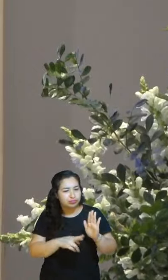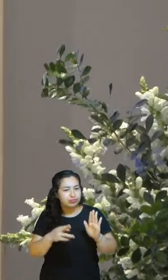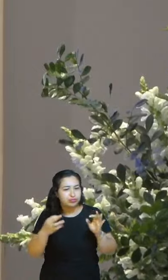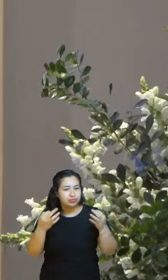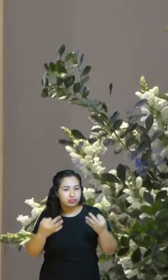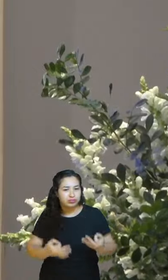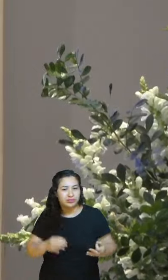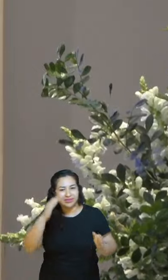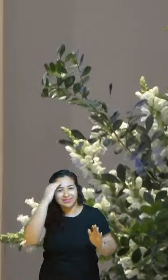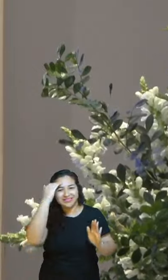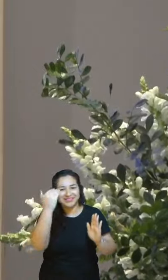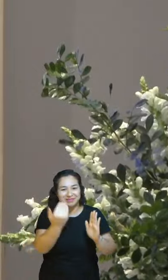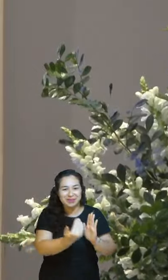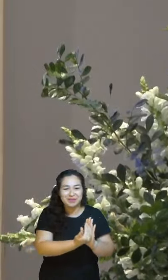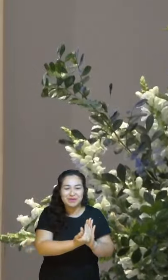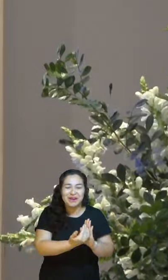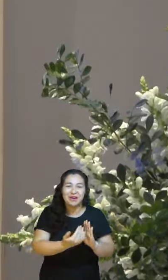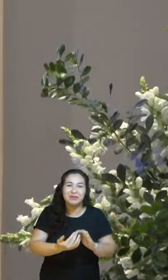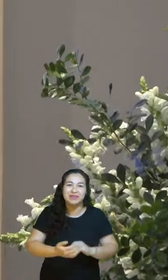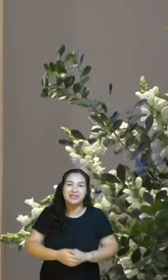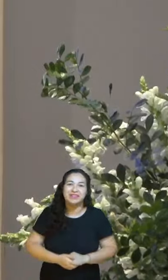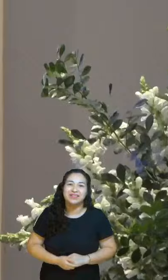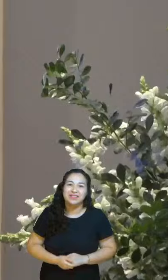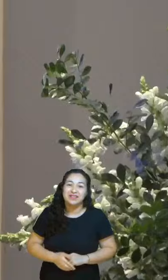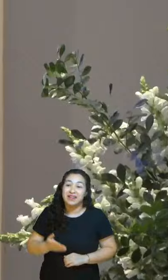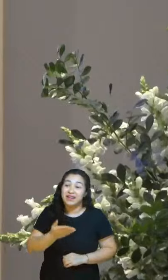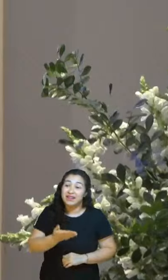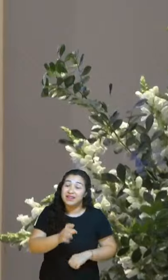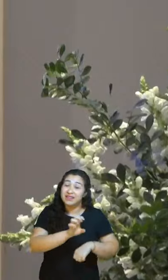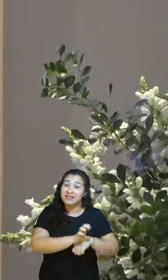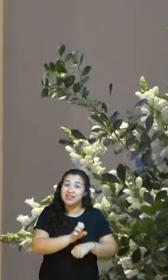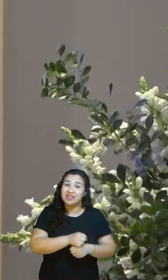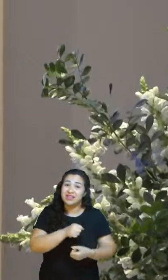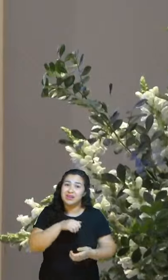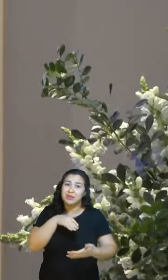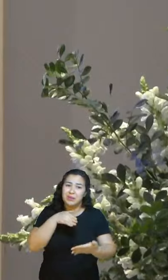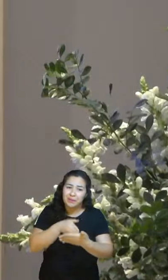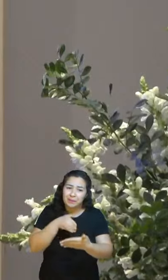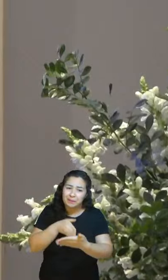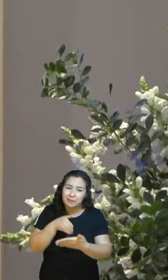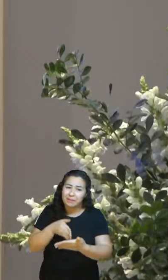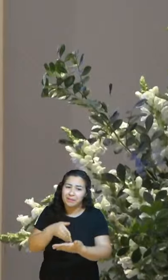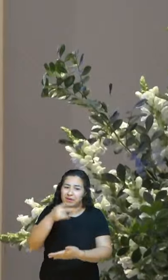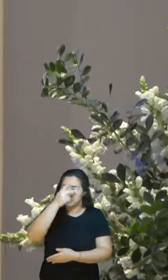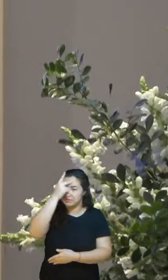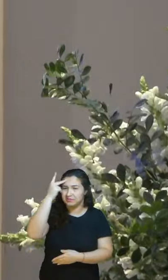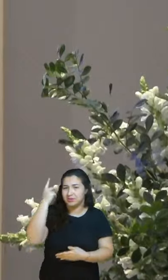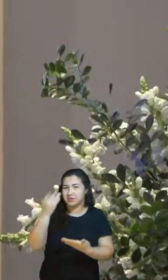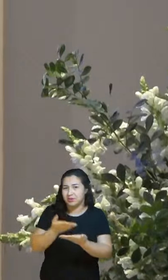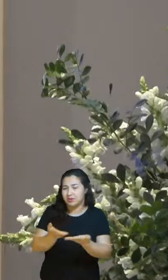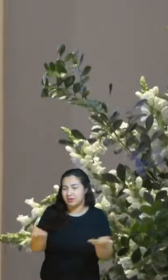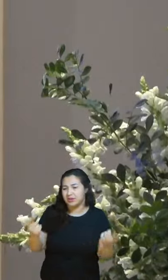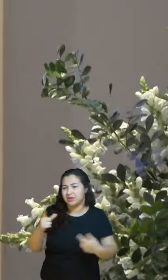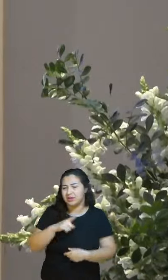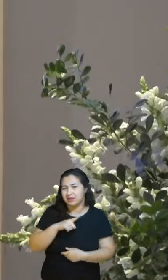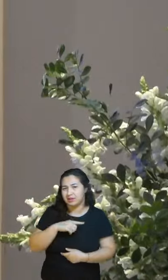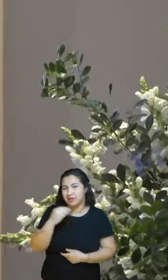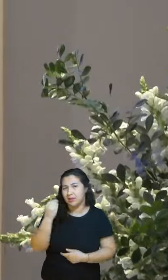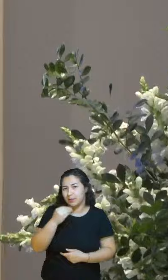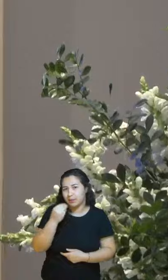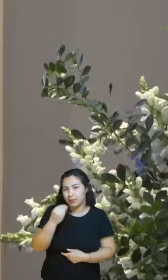um estado que cada vez freia o cidadão toda hora que ele tem a oportunidade de ser um indivíduo com as